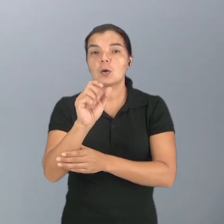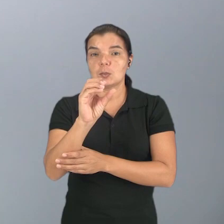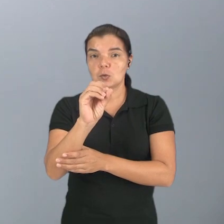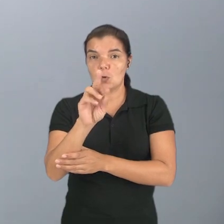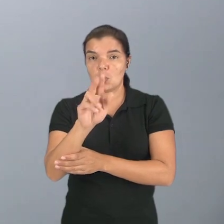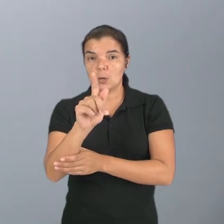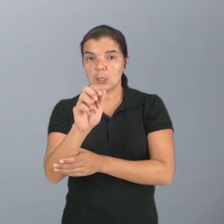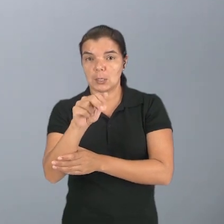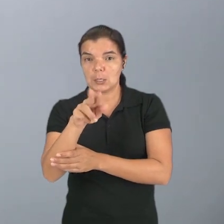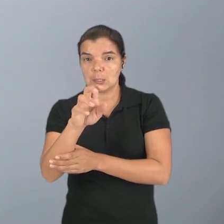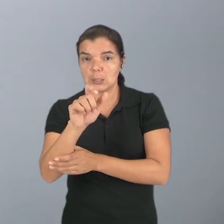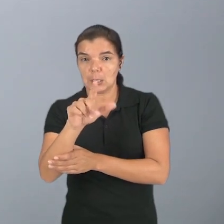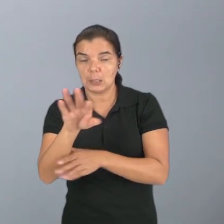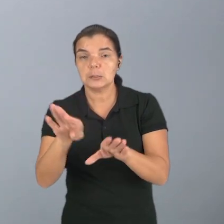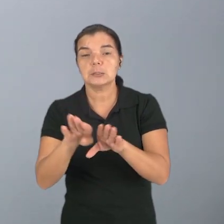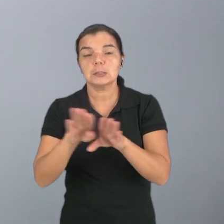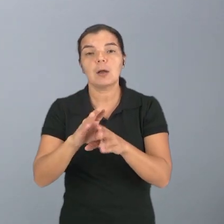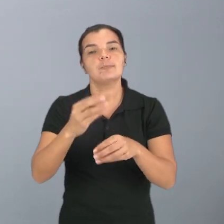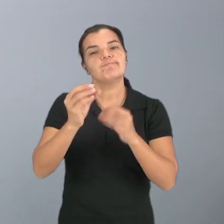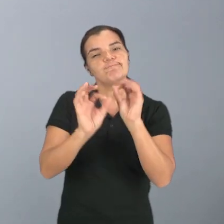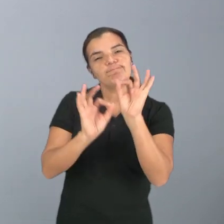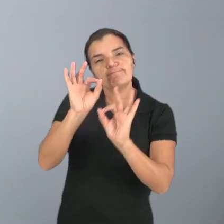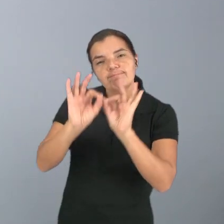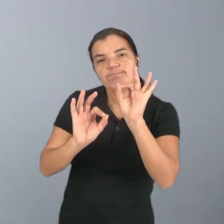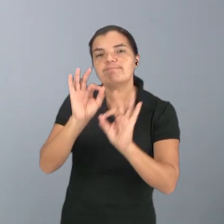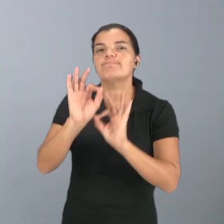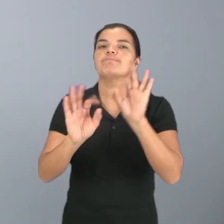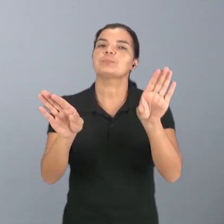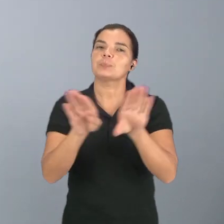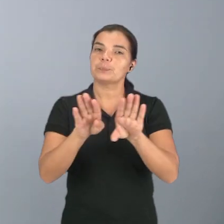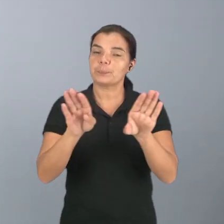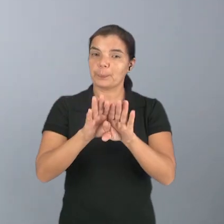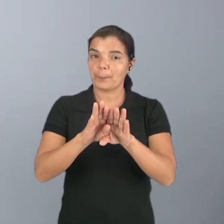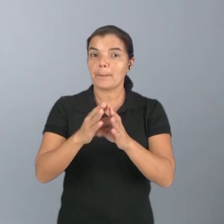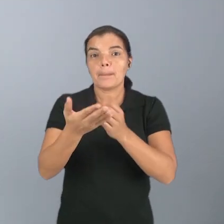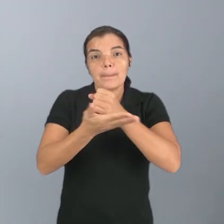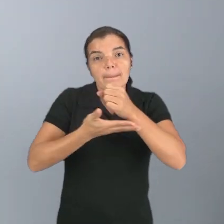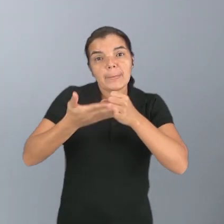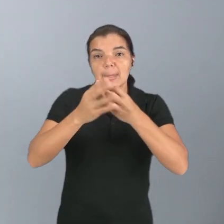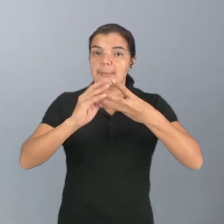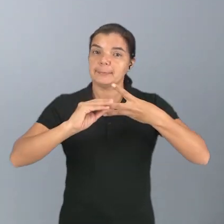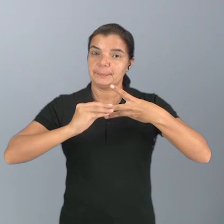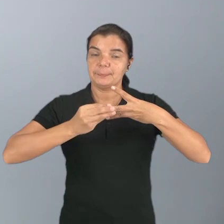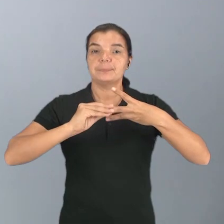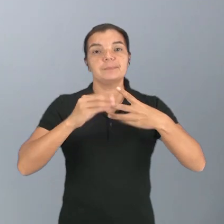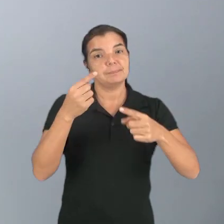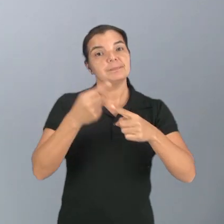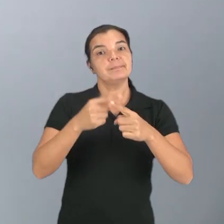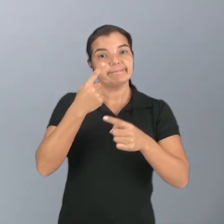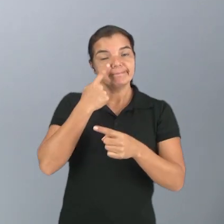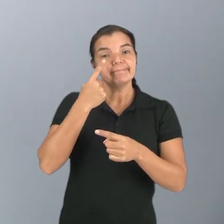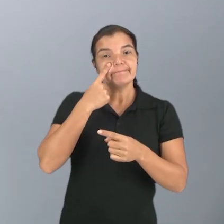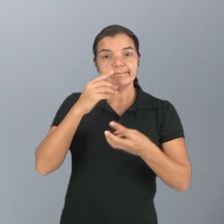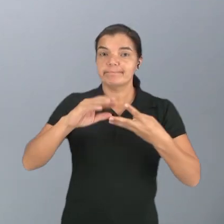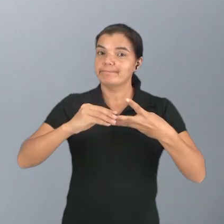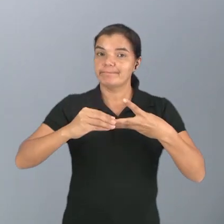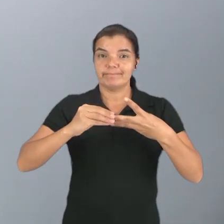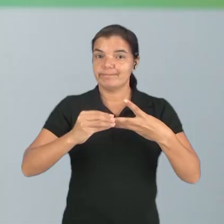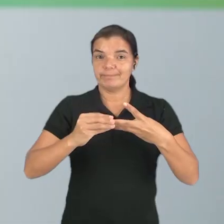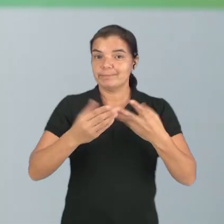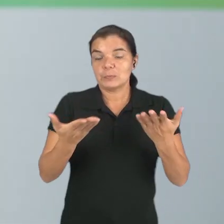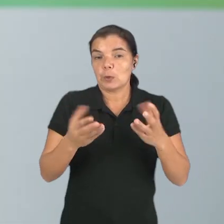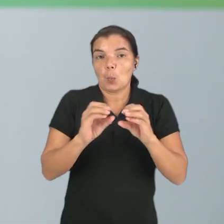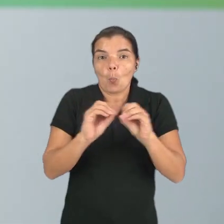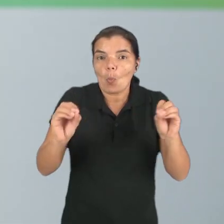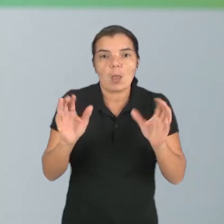organelas. As organelas vão estar atuando e vão ser composição básica das células, né? Porque a gente viu que uma célula não é algo